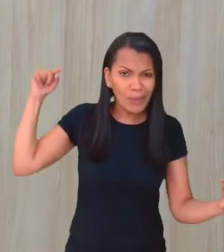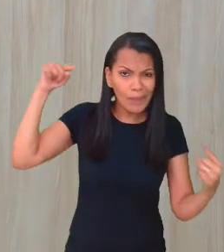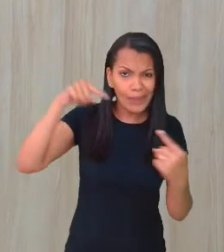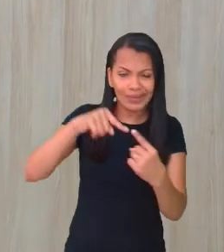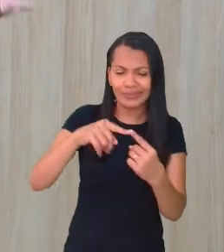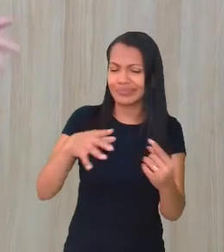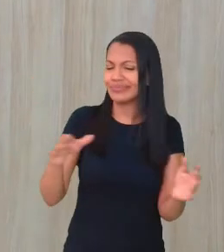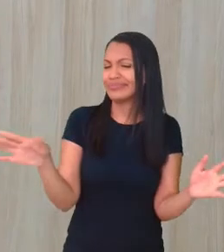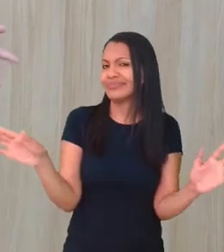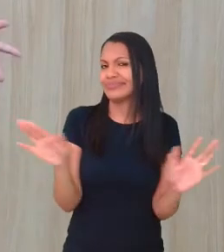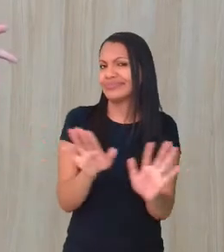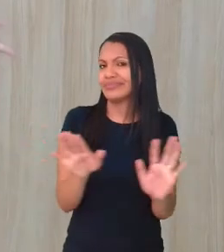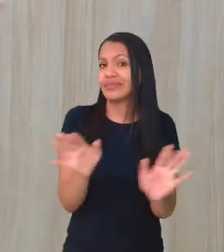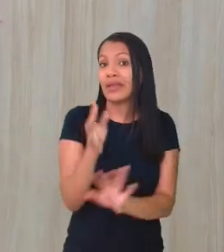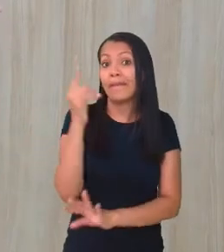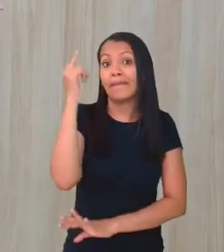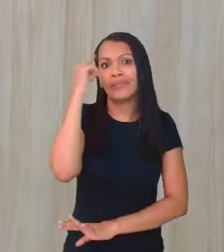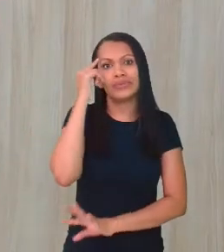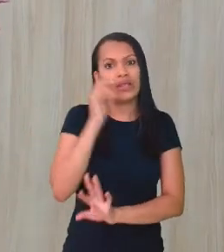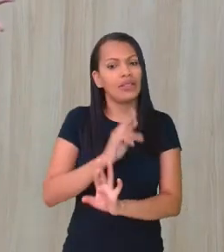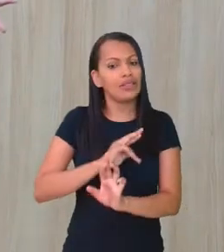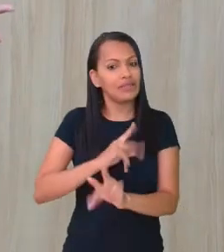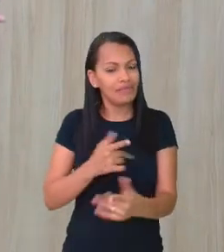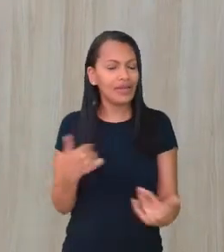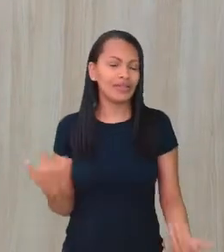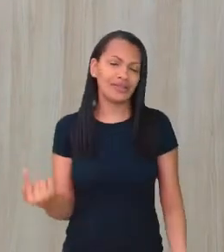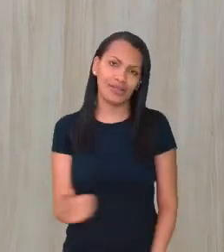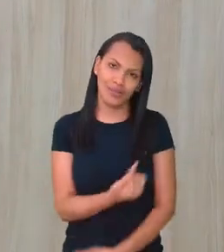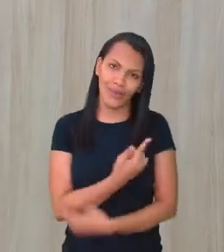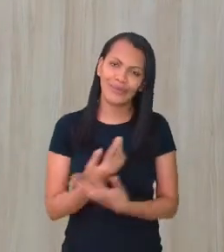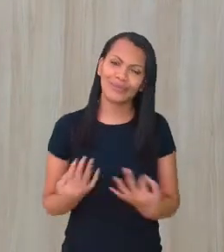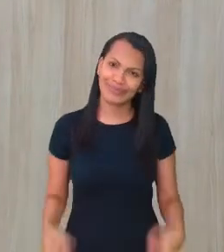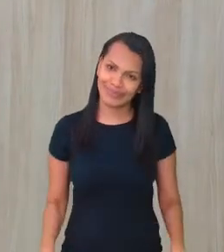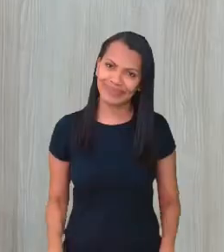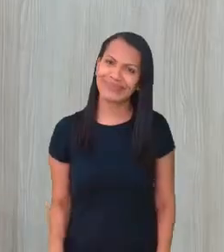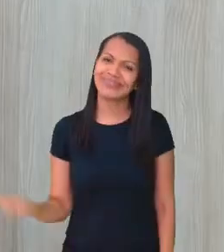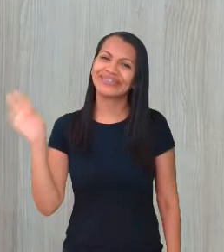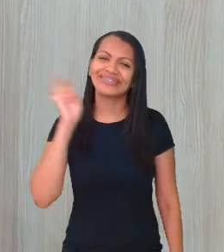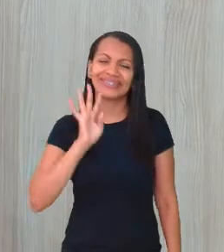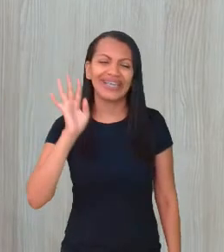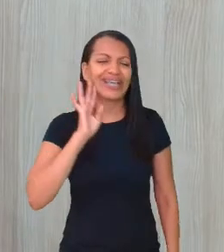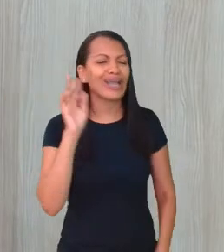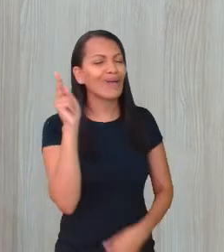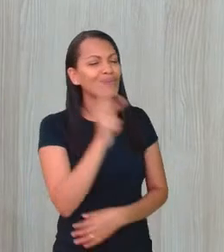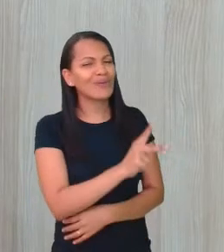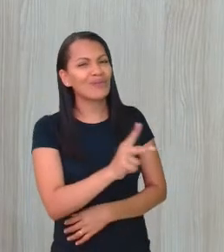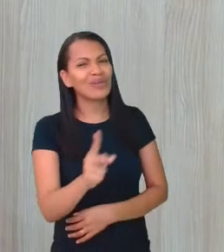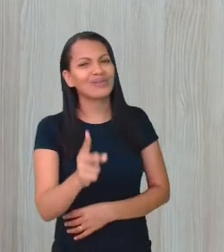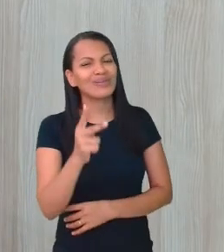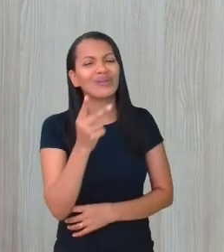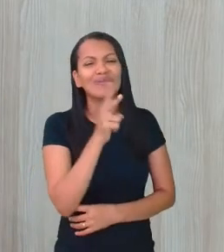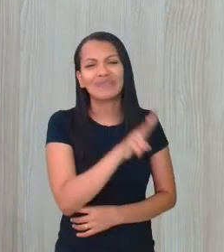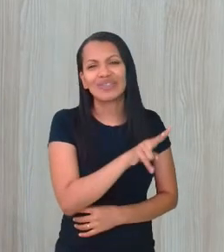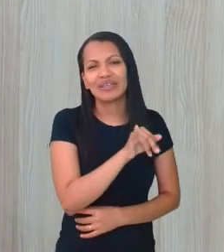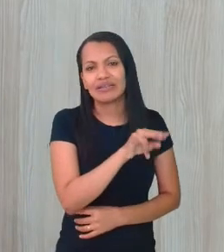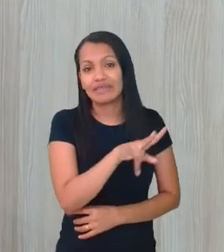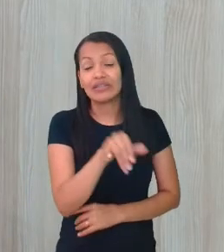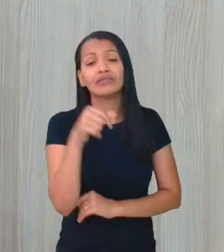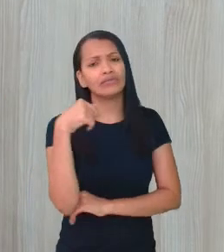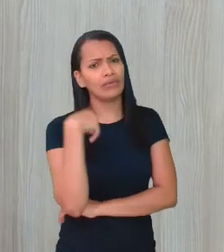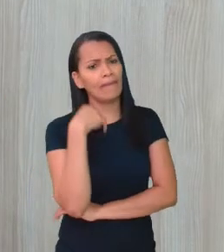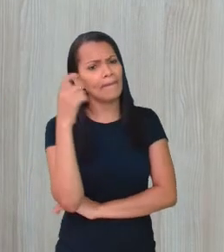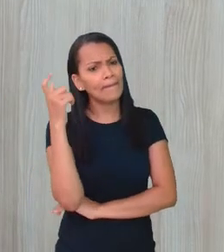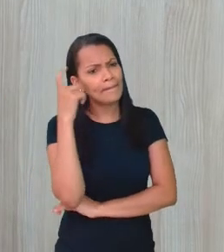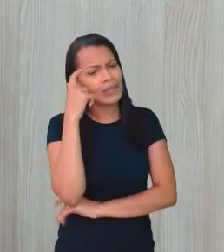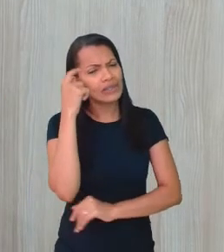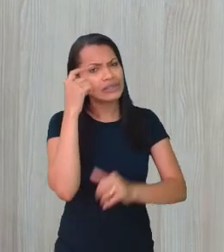do que é uma língua estrangeira para a gente. Não é legal? Legal, professora Viviane. E aí nos leva a uma reflexão, né? Como